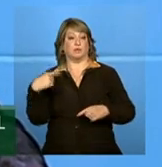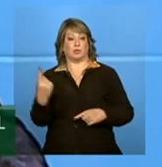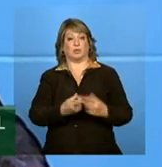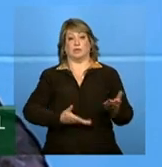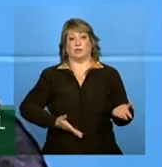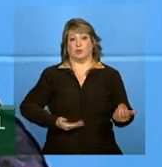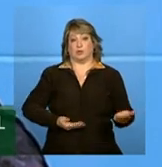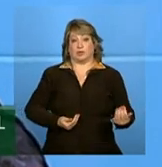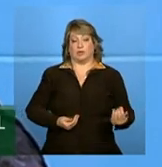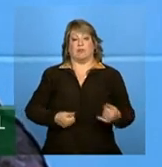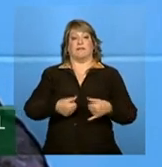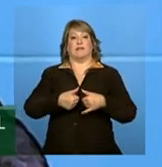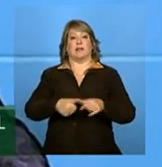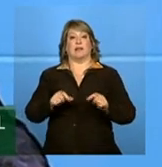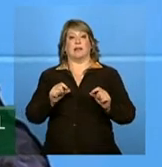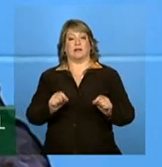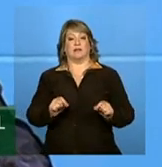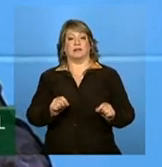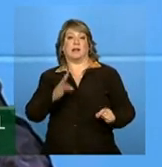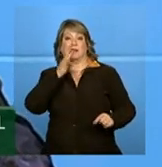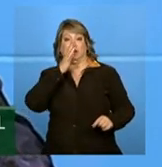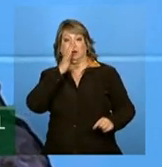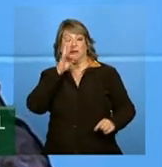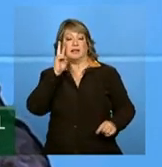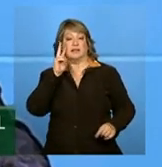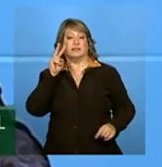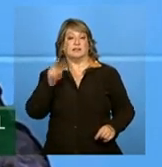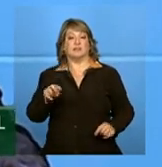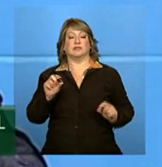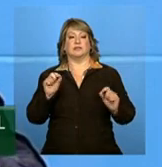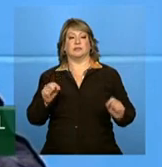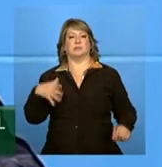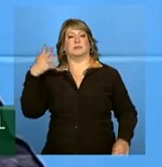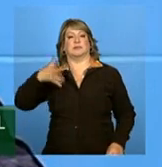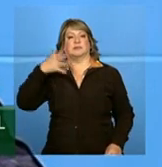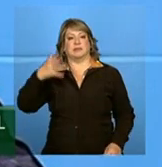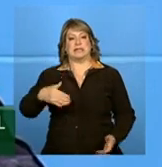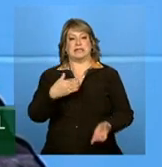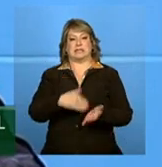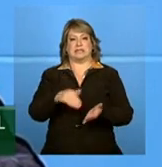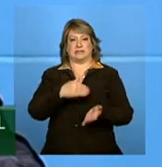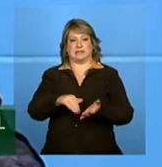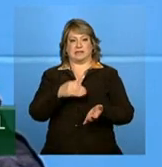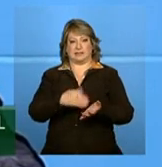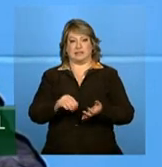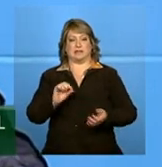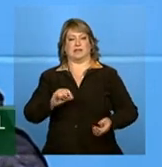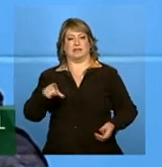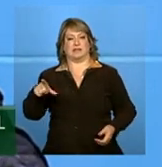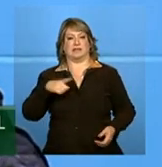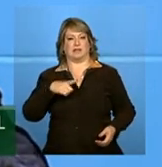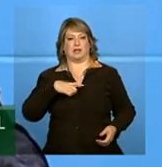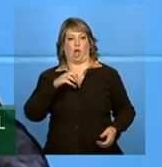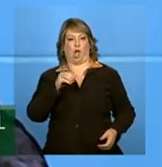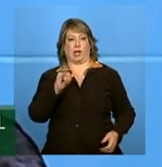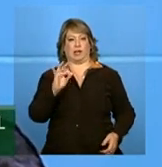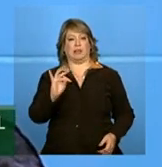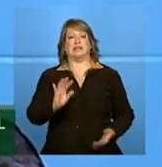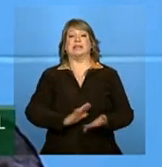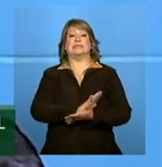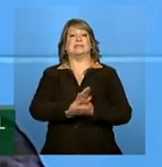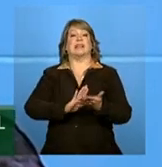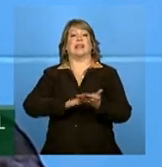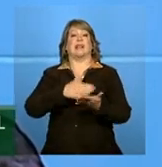jovens ficaram assistindo a fala do secretário-geral Guy Ryder sem a